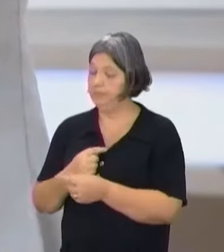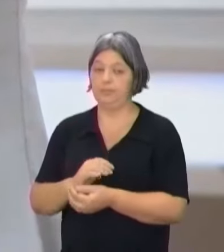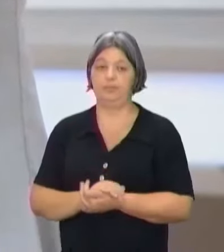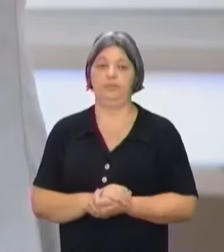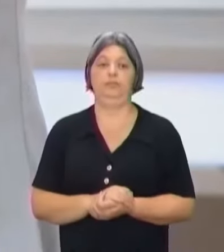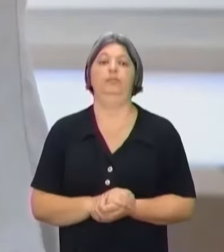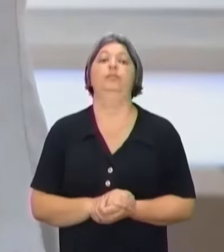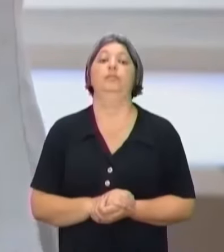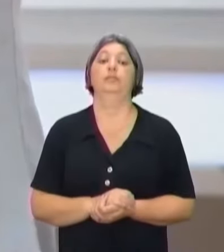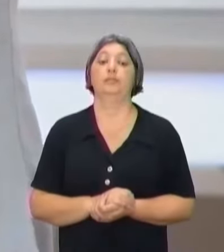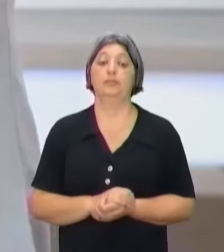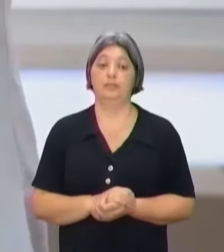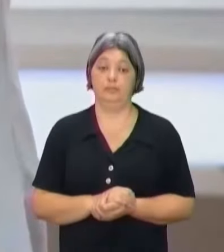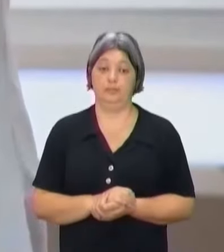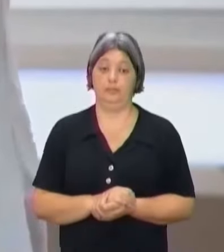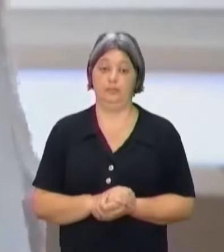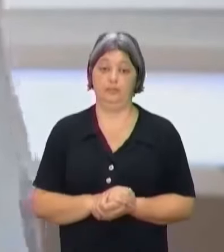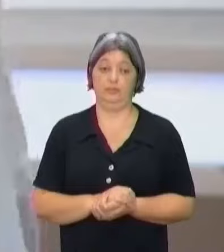falar para não atrapalhar.